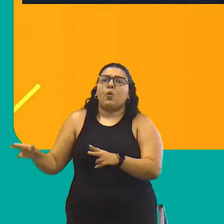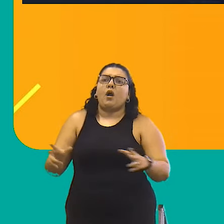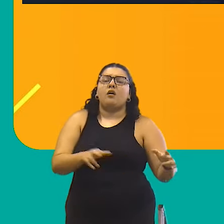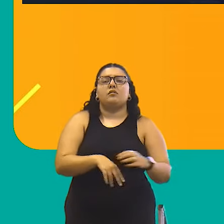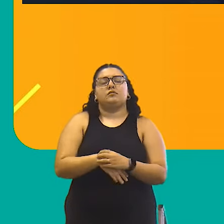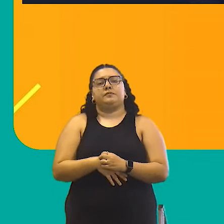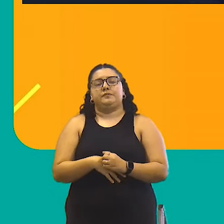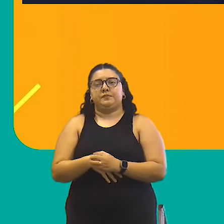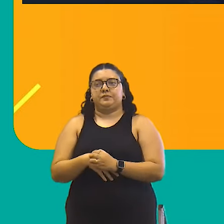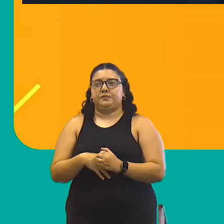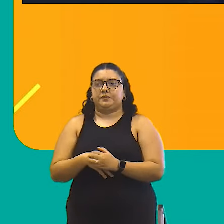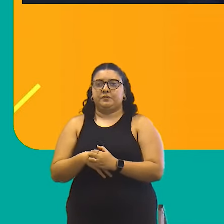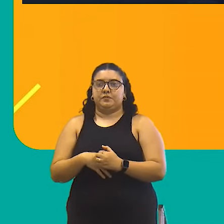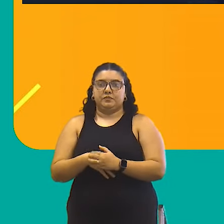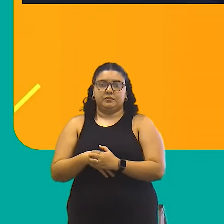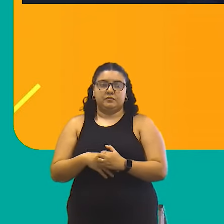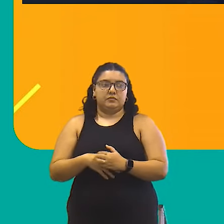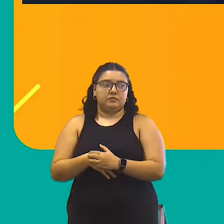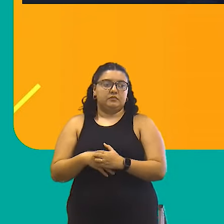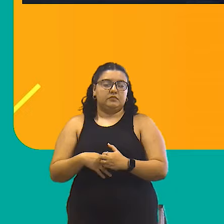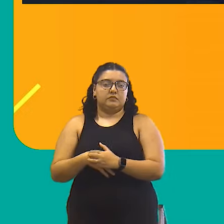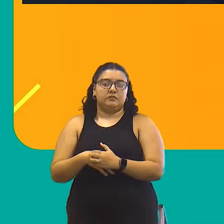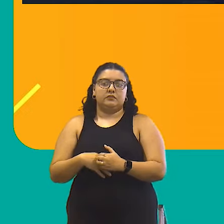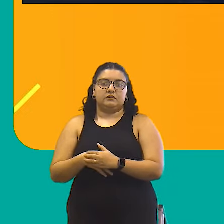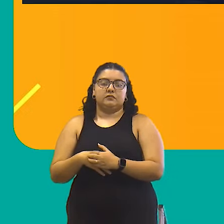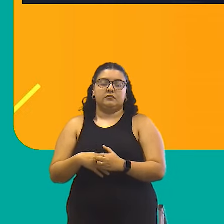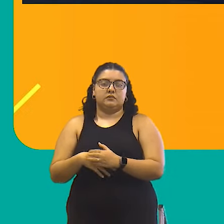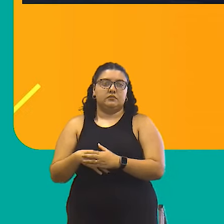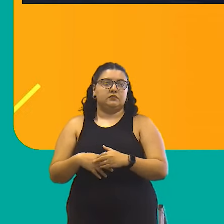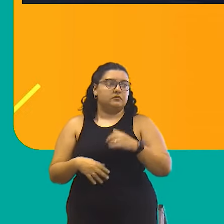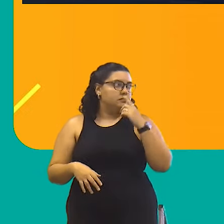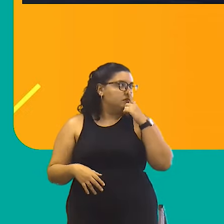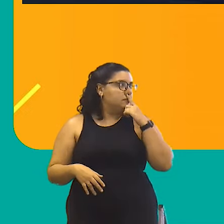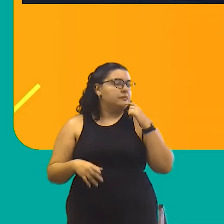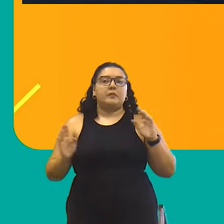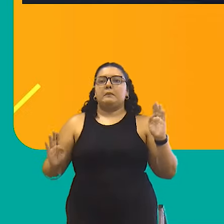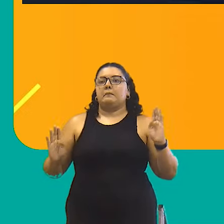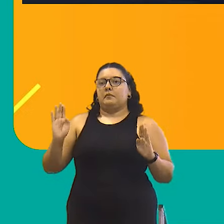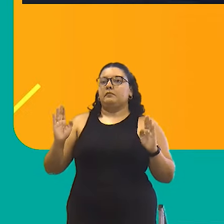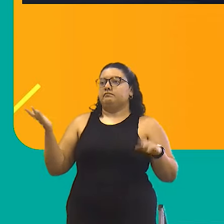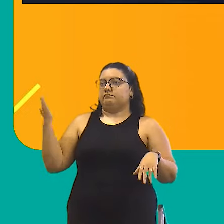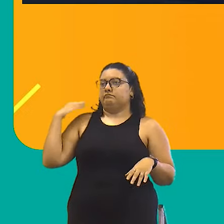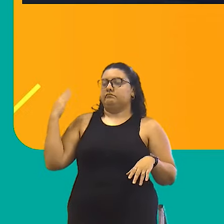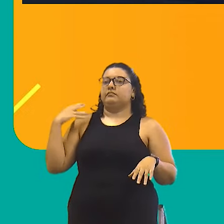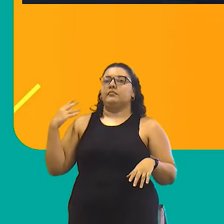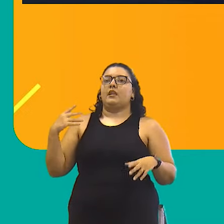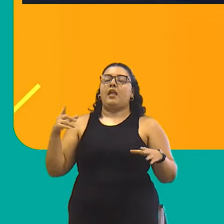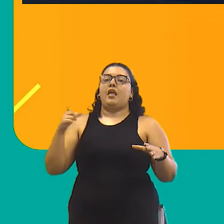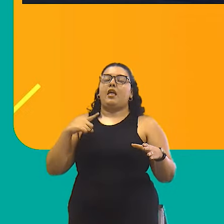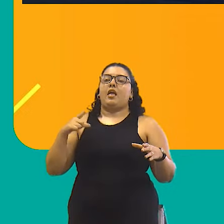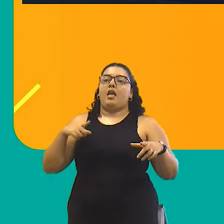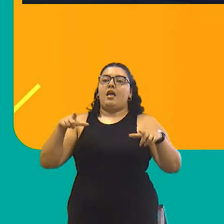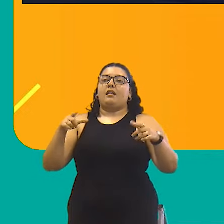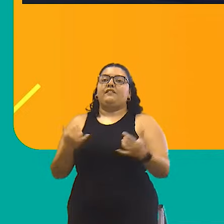mudou nada. Tanto é que nesse tempo, quando lançaram o PlayStation